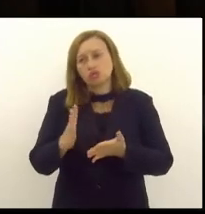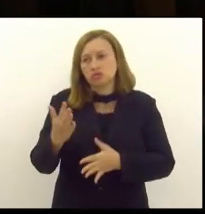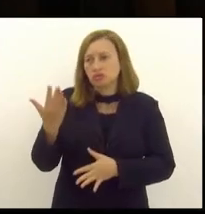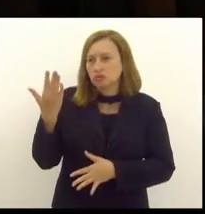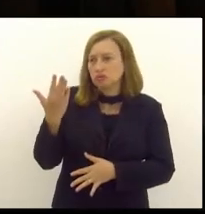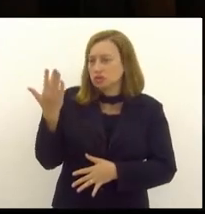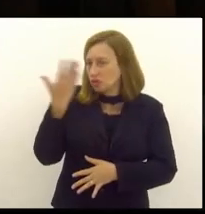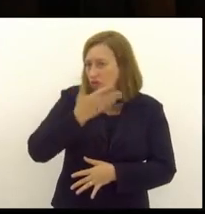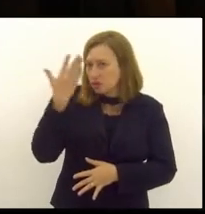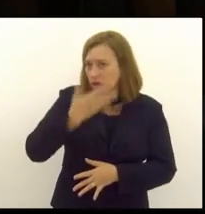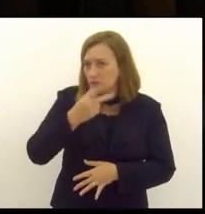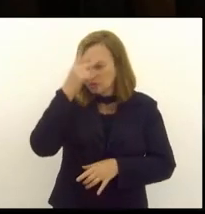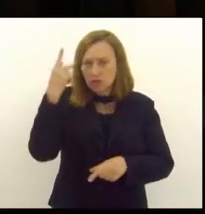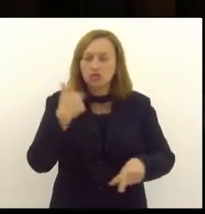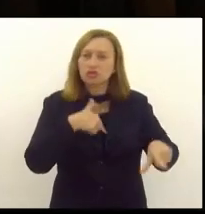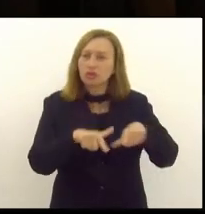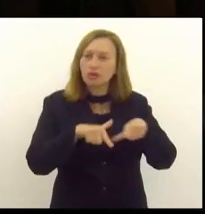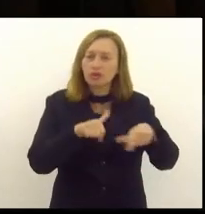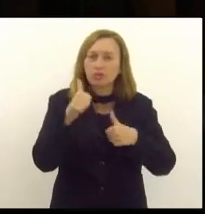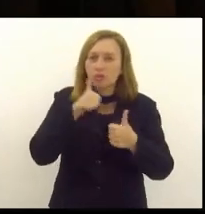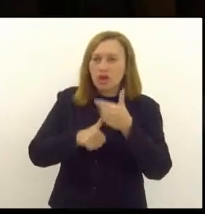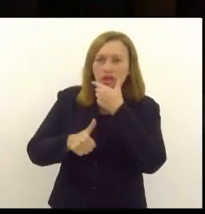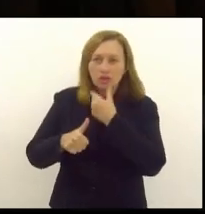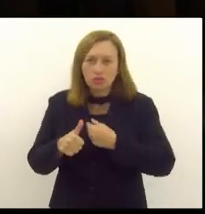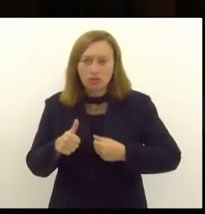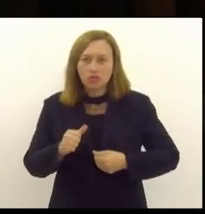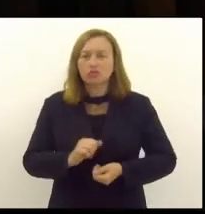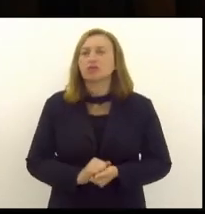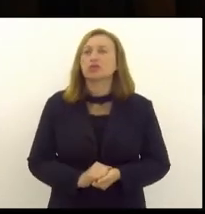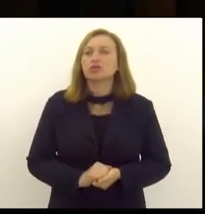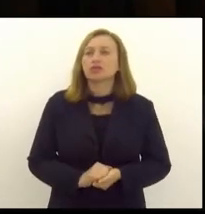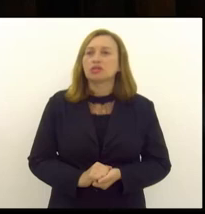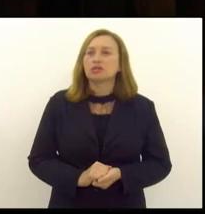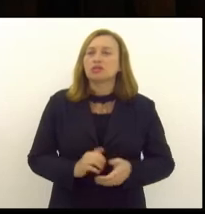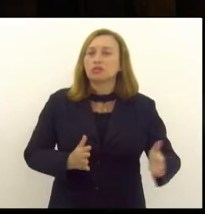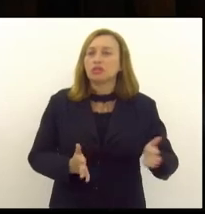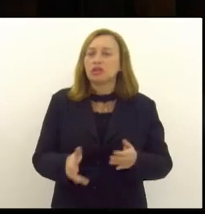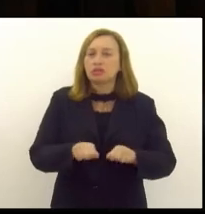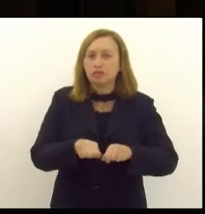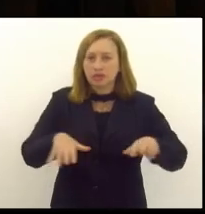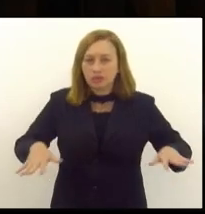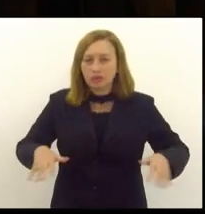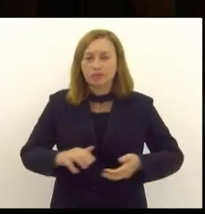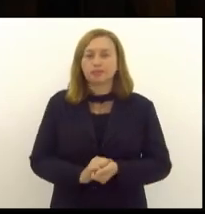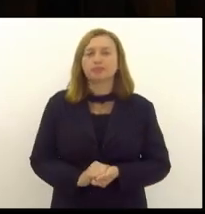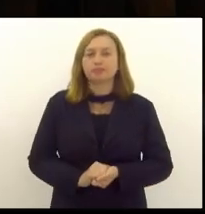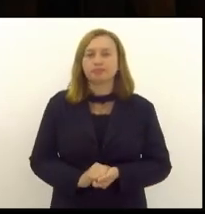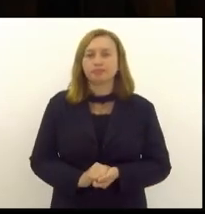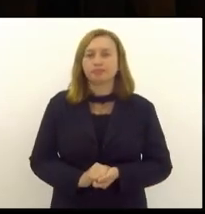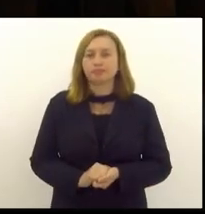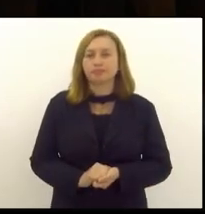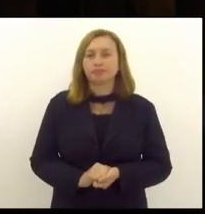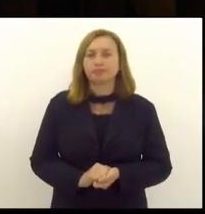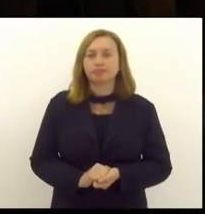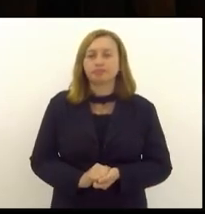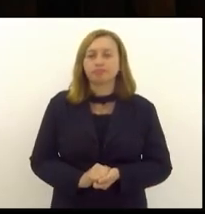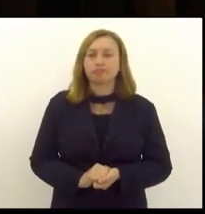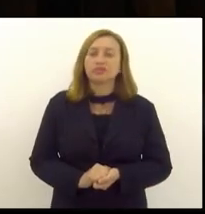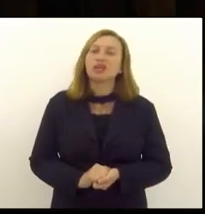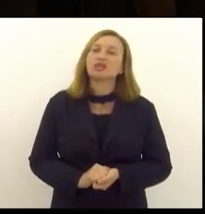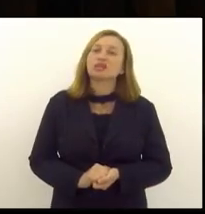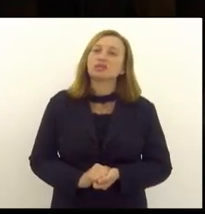presentes, trabalhadores e trabalhadoras, sobretudo os offshore, na época do Covid, que assolou de uma